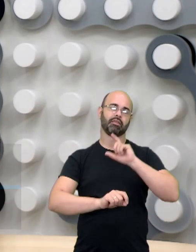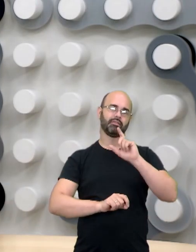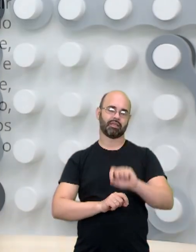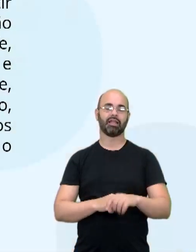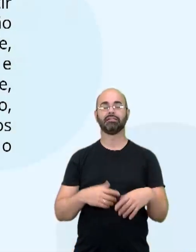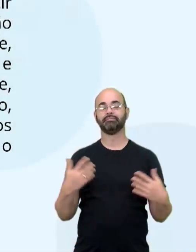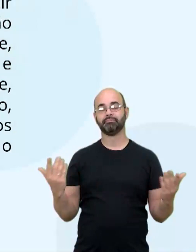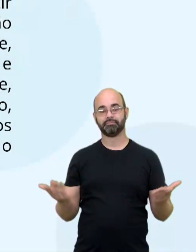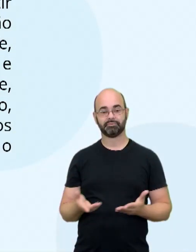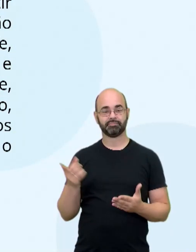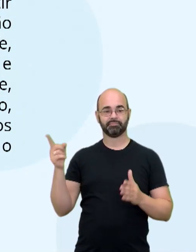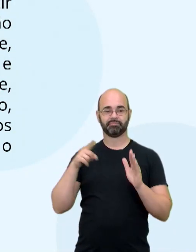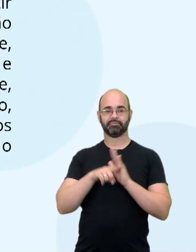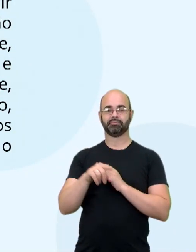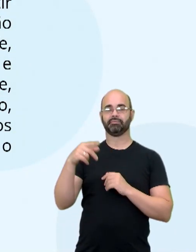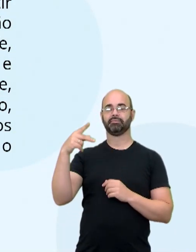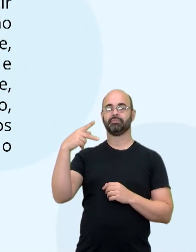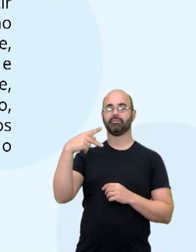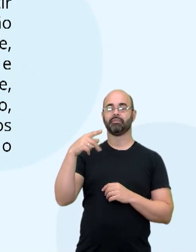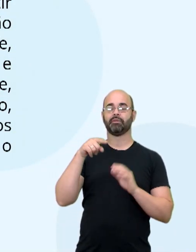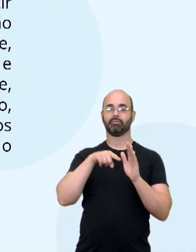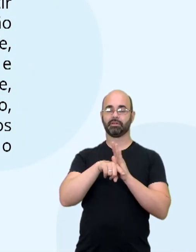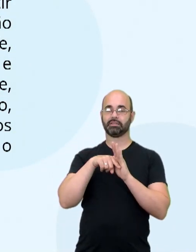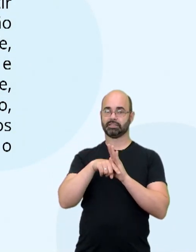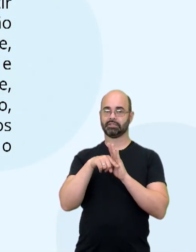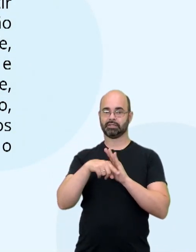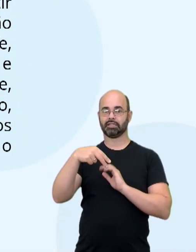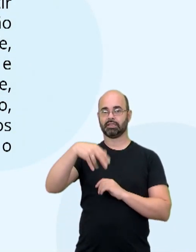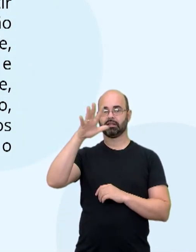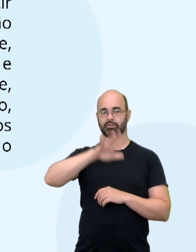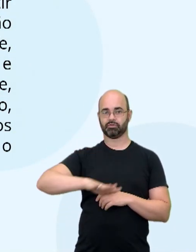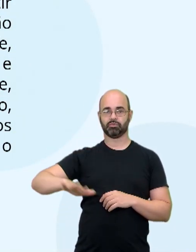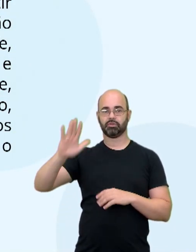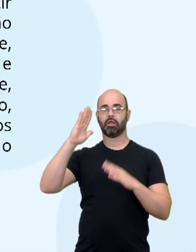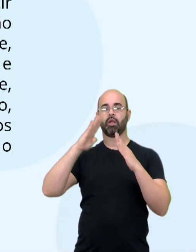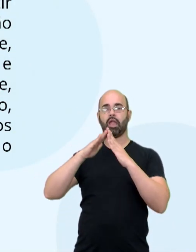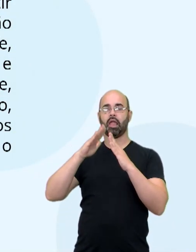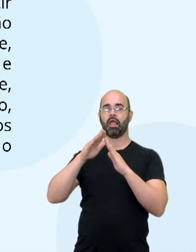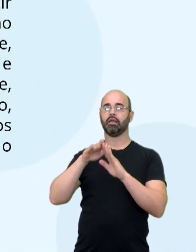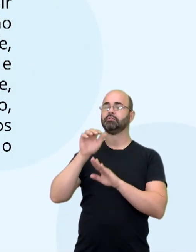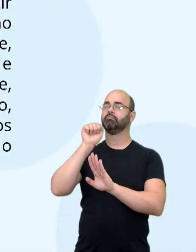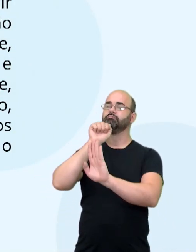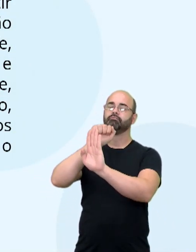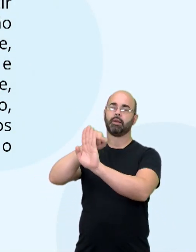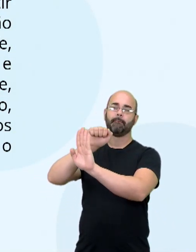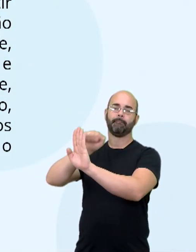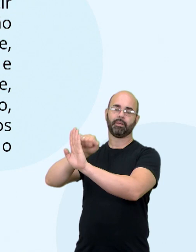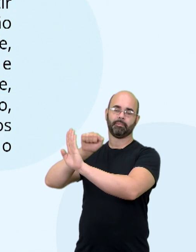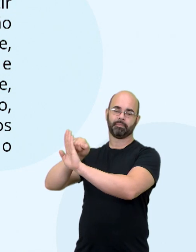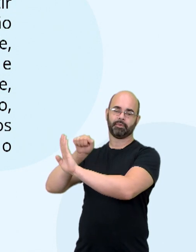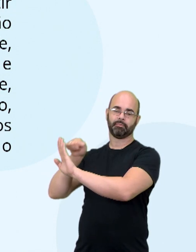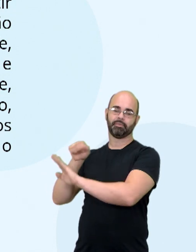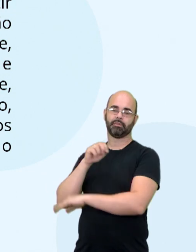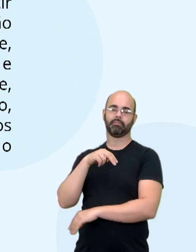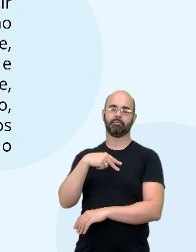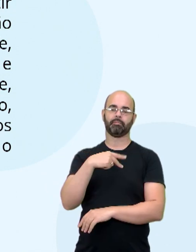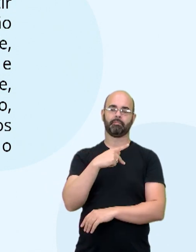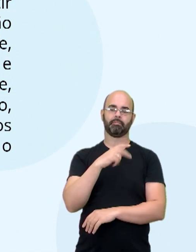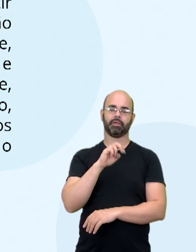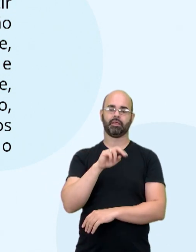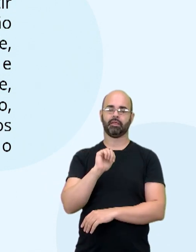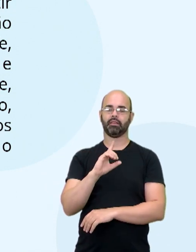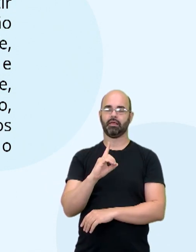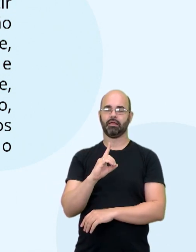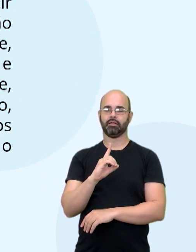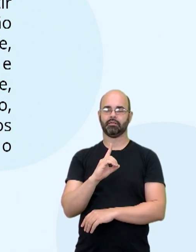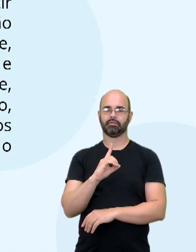ó, Pesquisa Nacional por Amostra de Domicílio, né? E a abreviação do PNAD significa